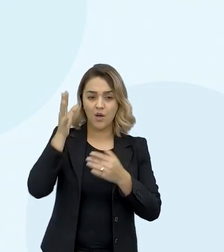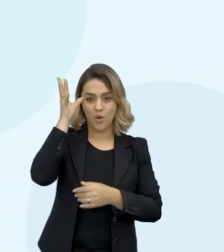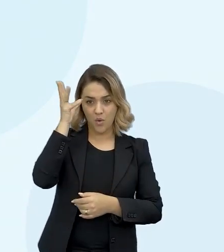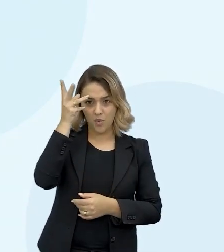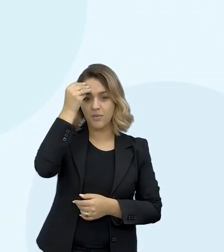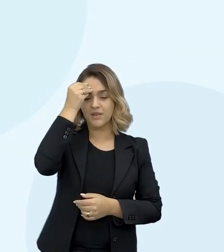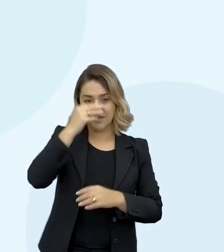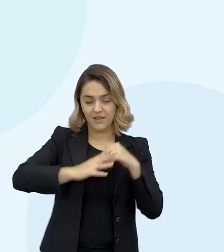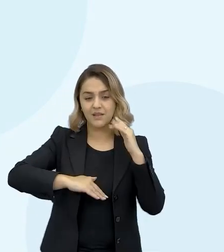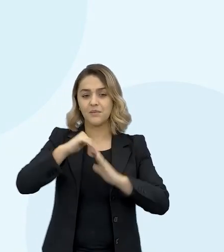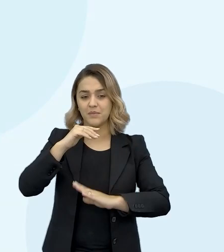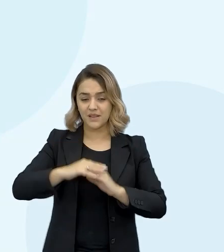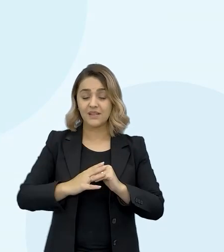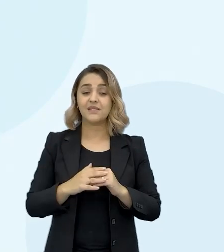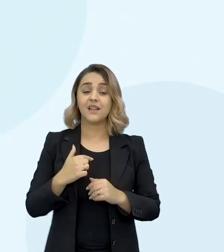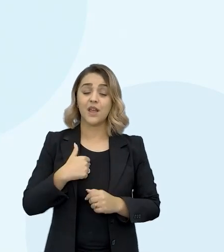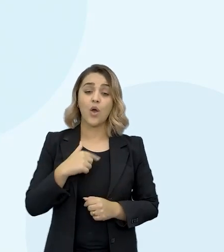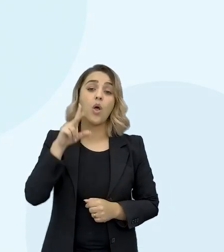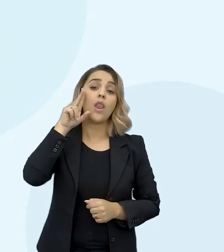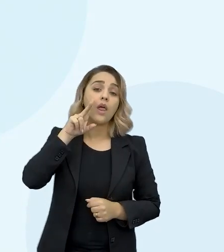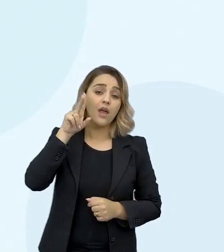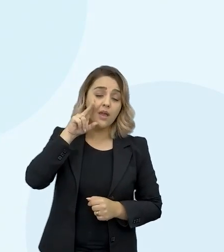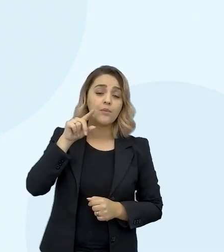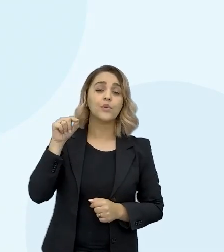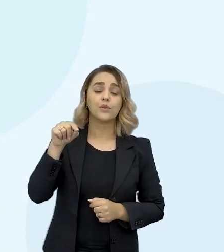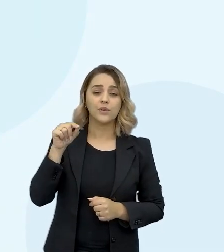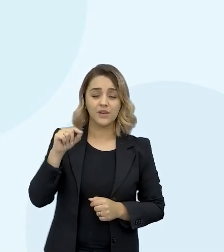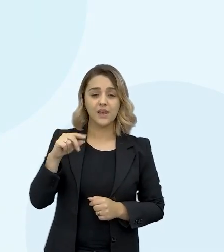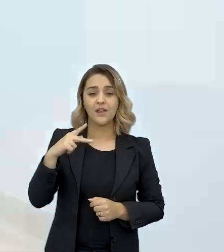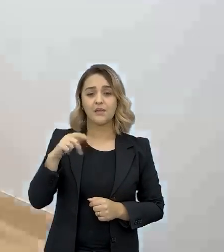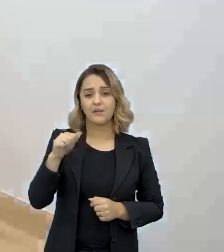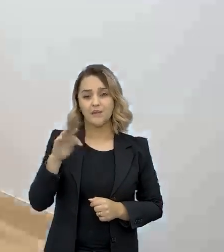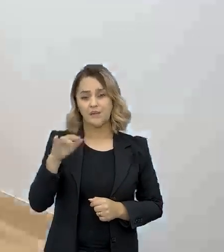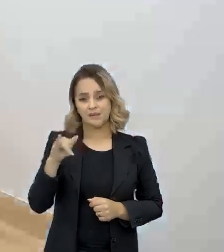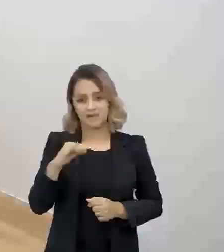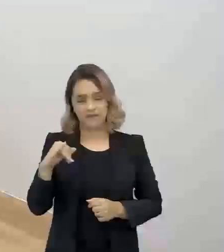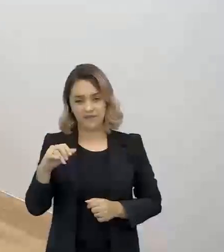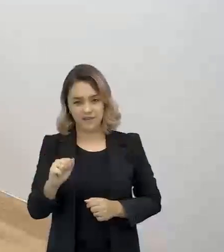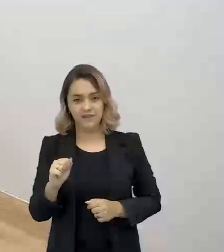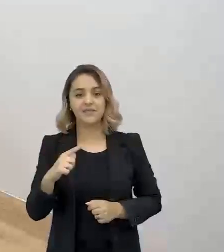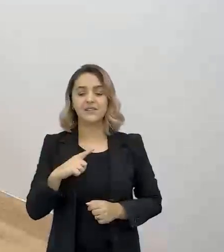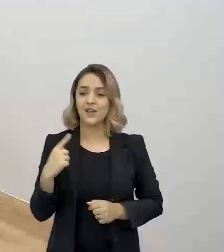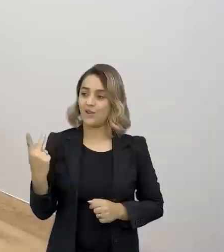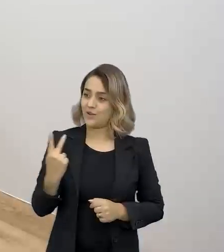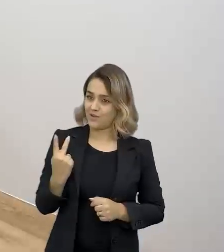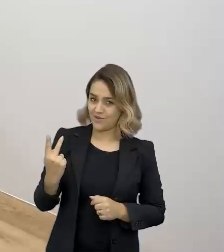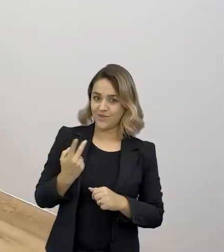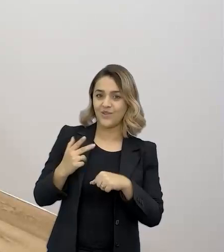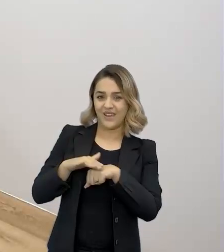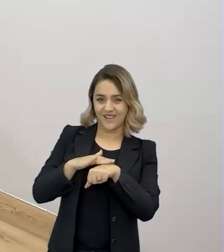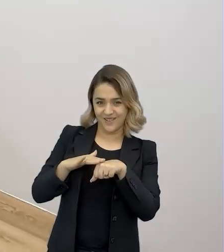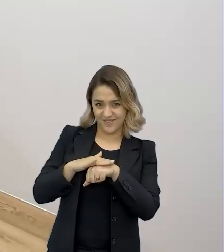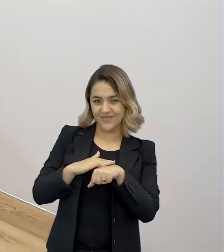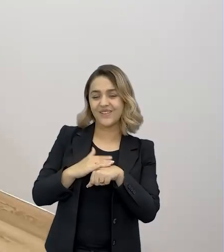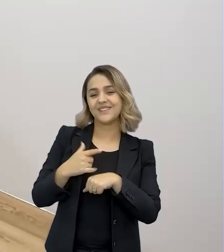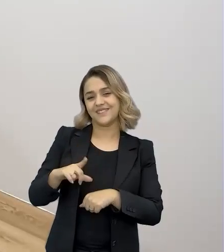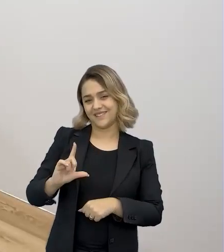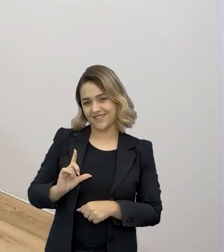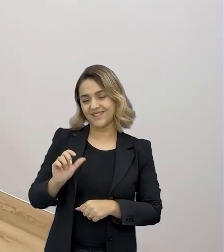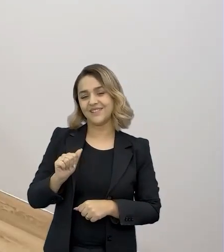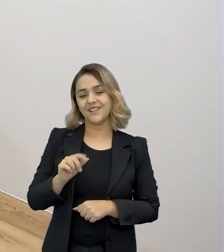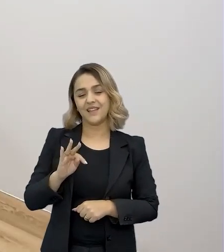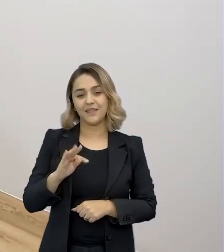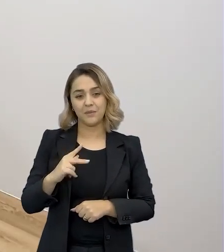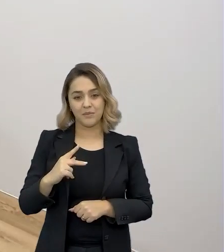dispõe. Isso me lembra muito, Patrícia, a conversa que a gente teve. A conversa que nós tivemos um pouco antes do nosso ATPC,